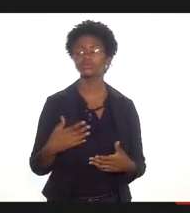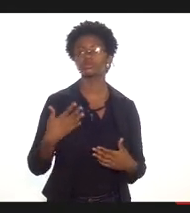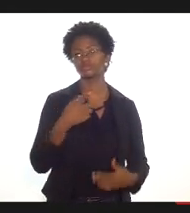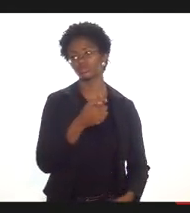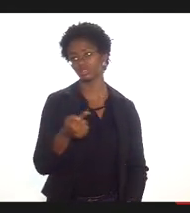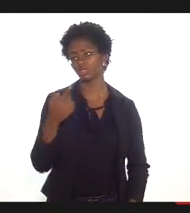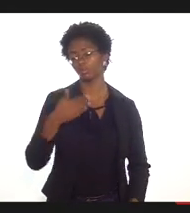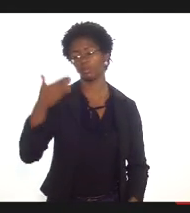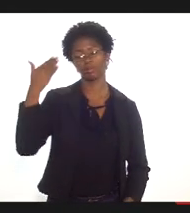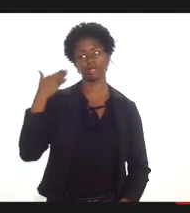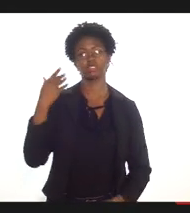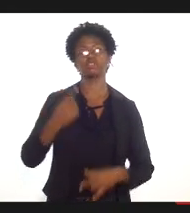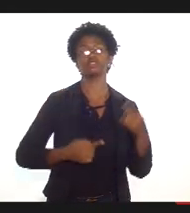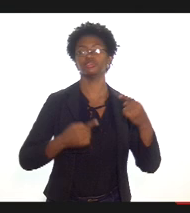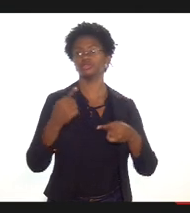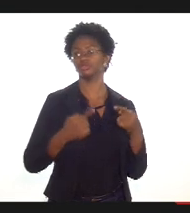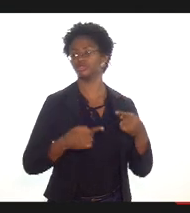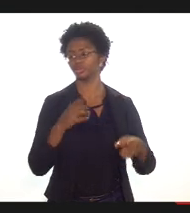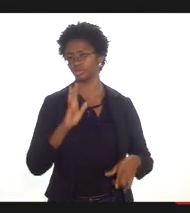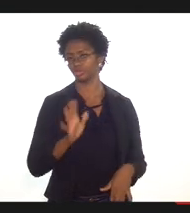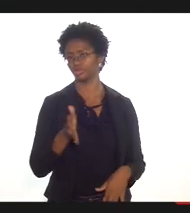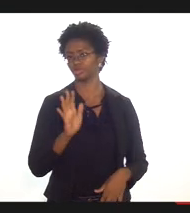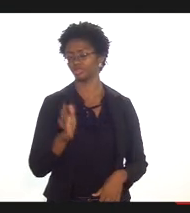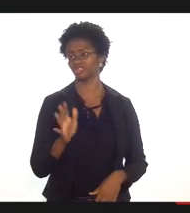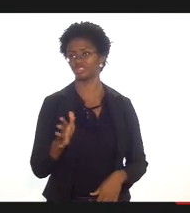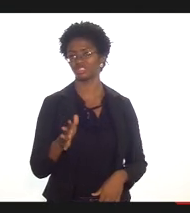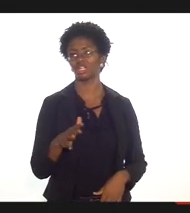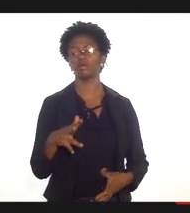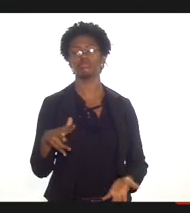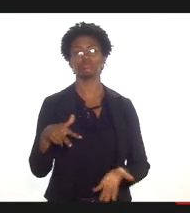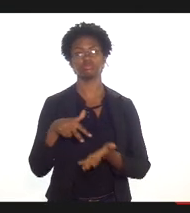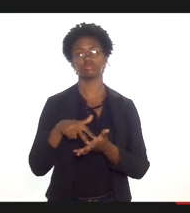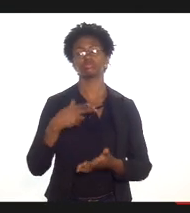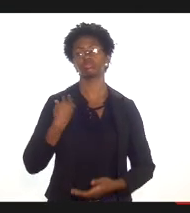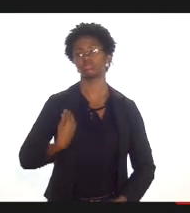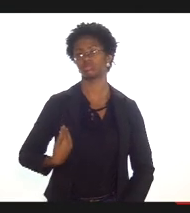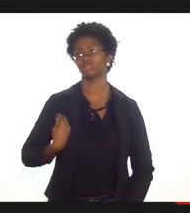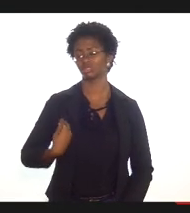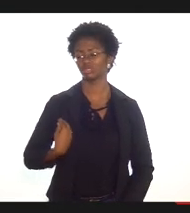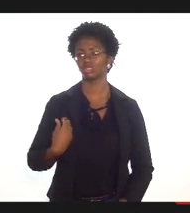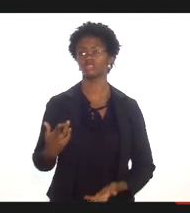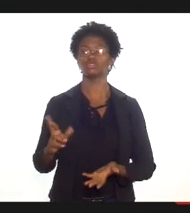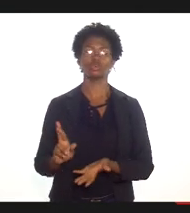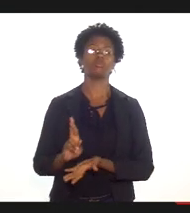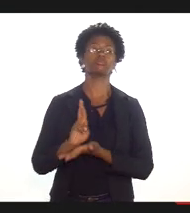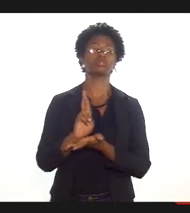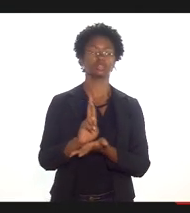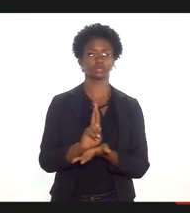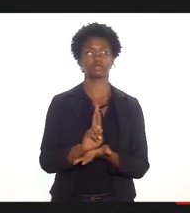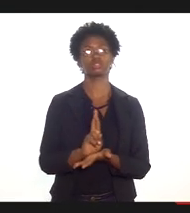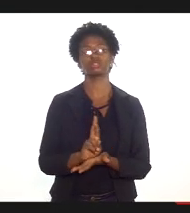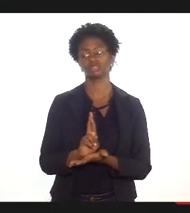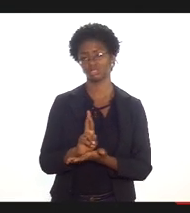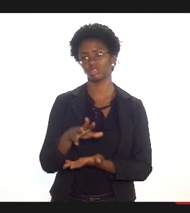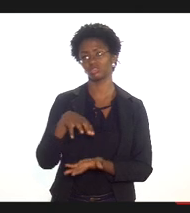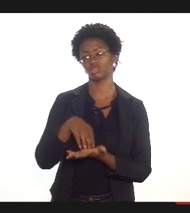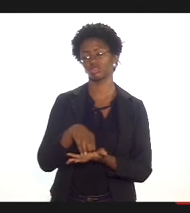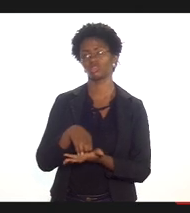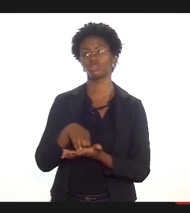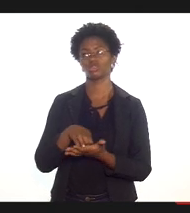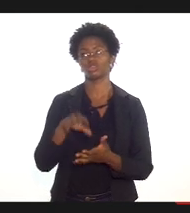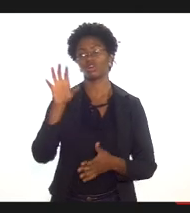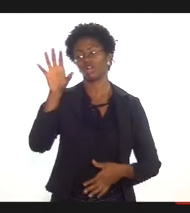passada nós discutimos já, né, esteve aqui o representante do núcleo